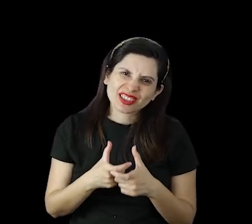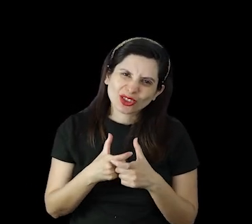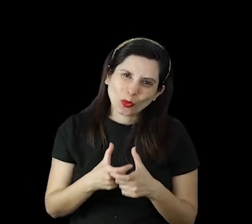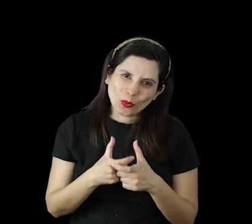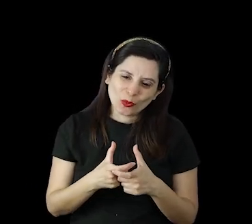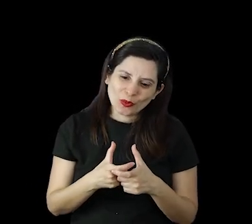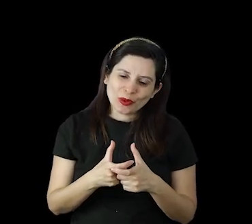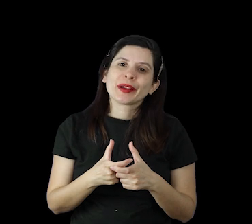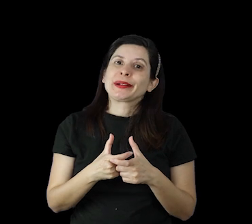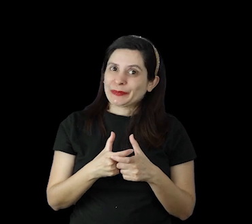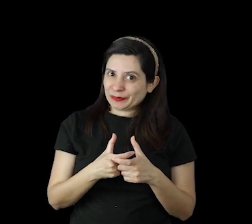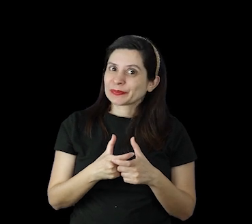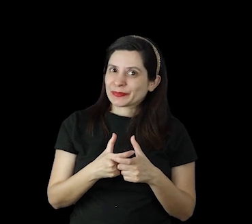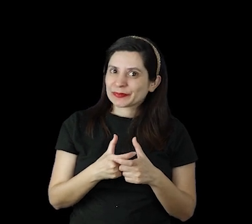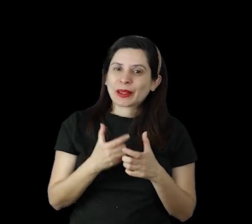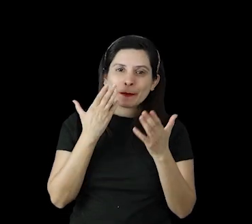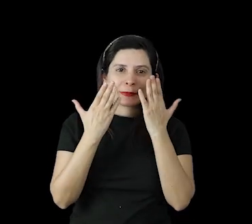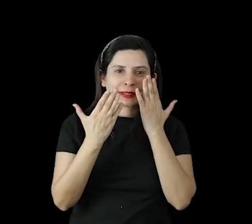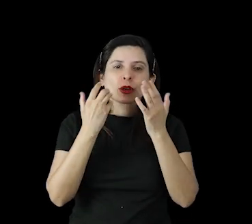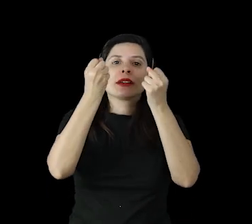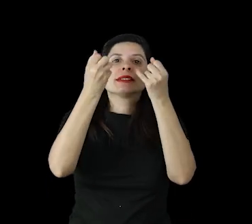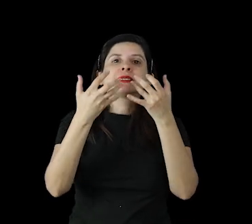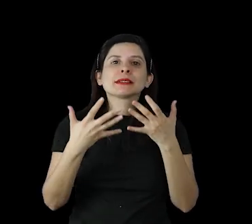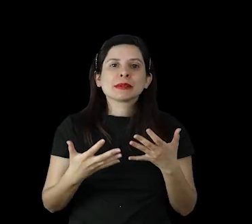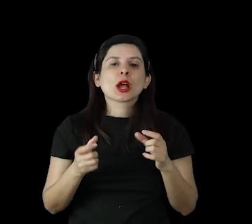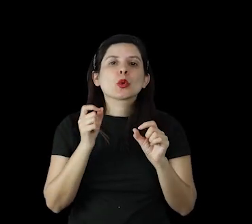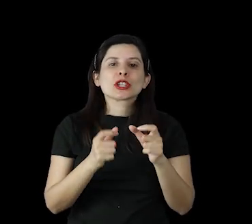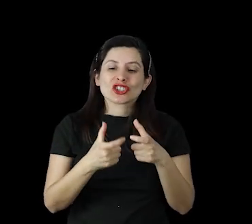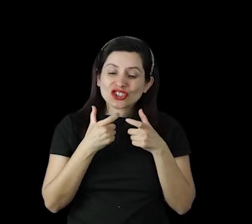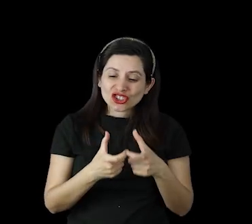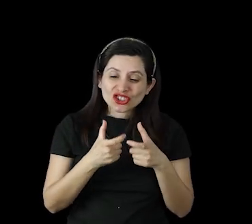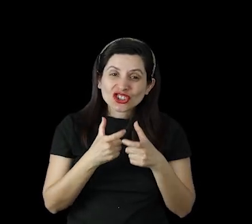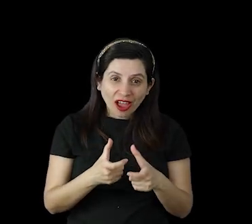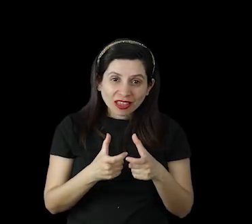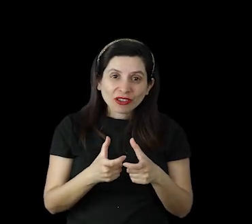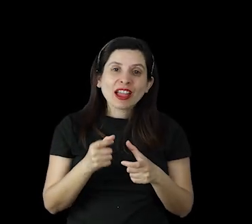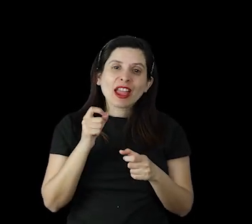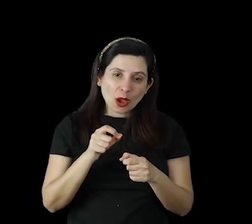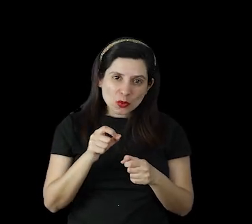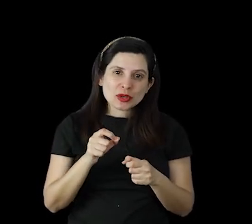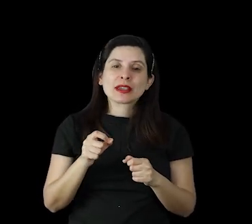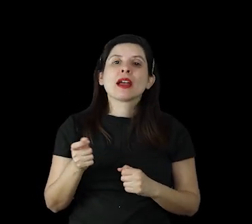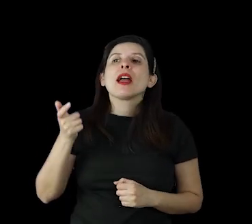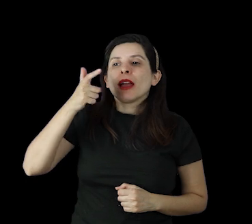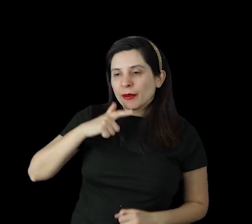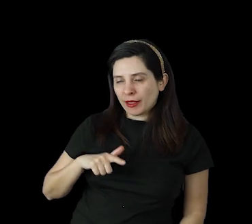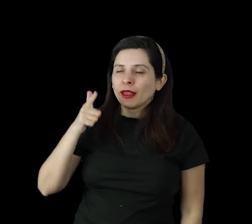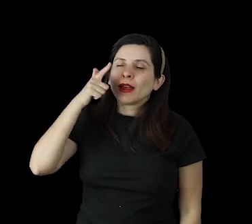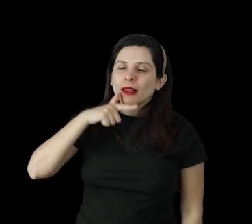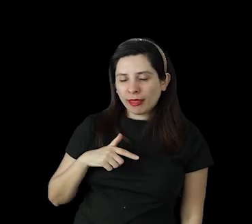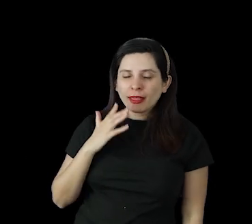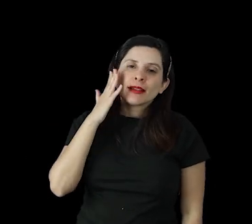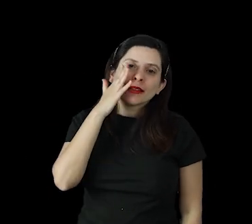que esses tempos eu vi uma psicóloga explicar, que o chato é, na verdade, quando ele só repete um discurso, e